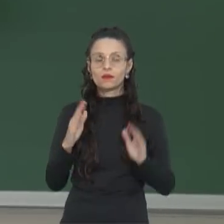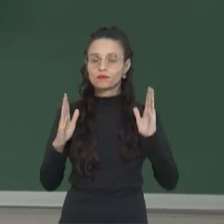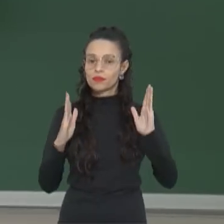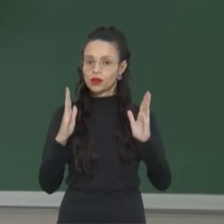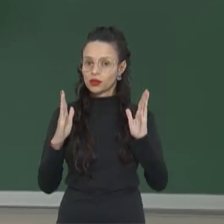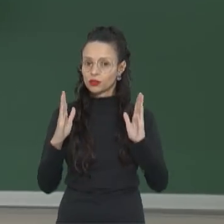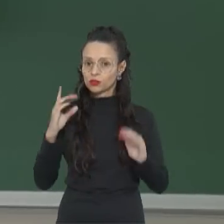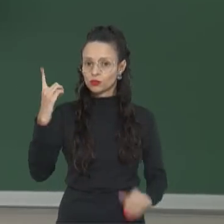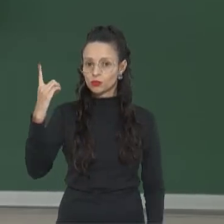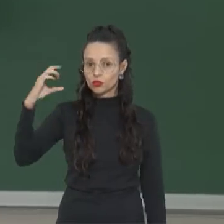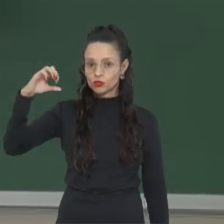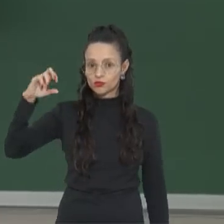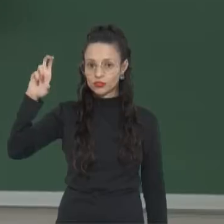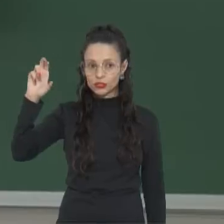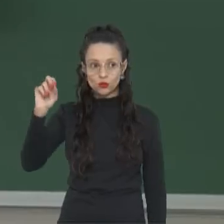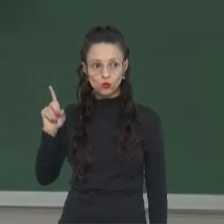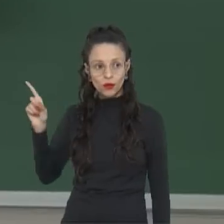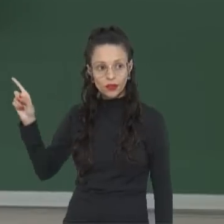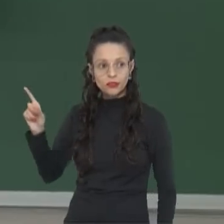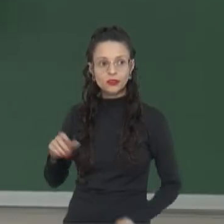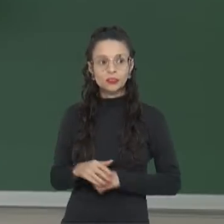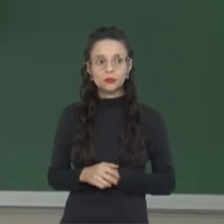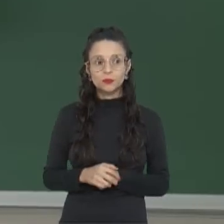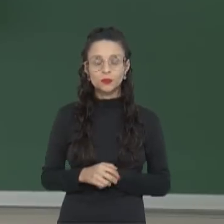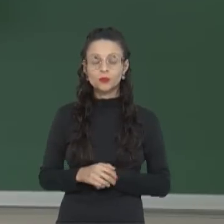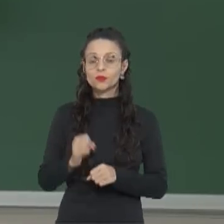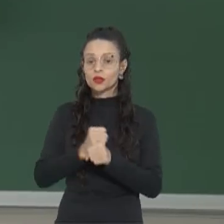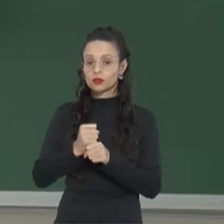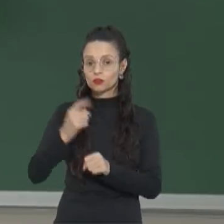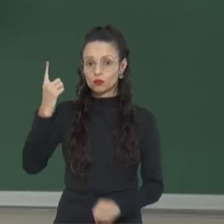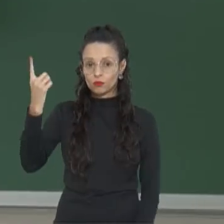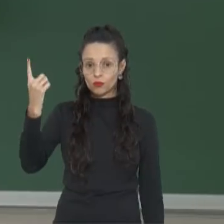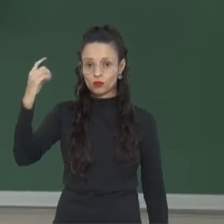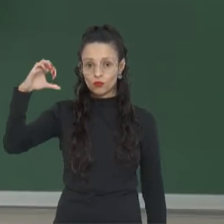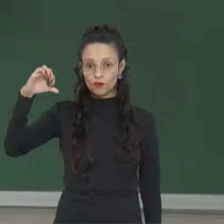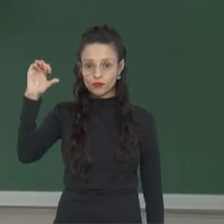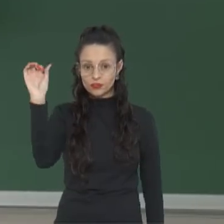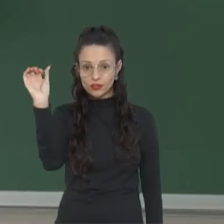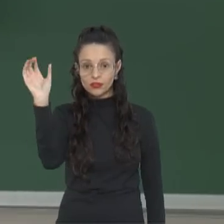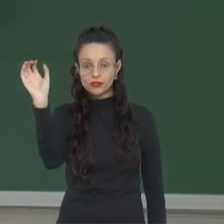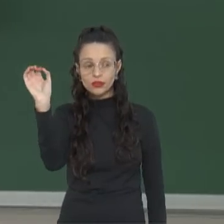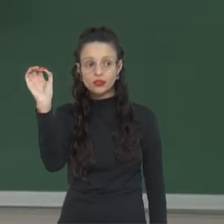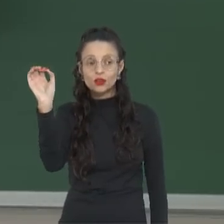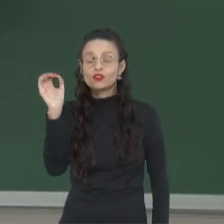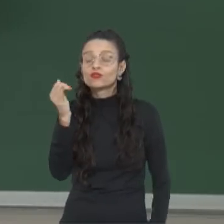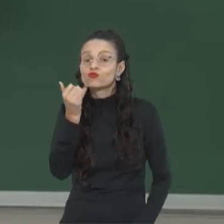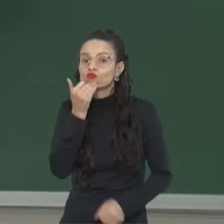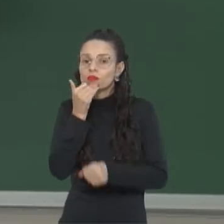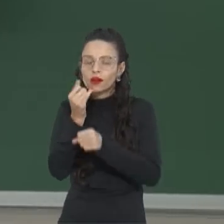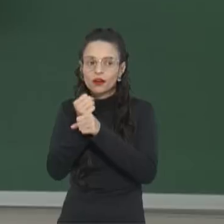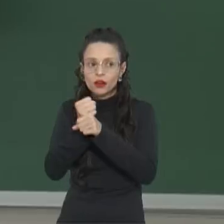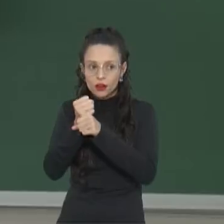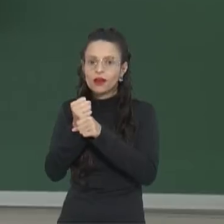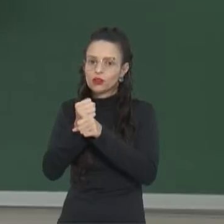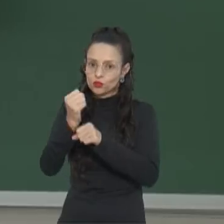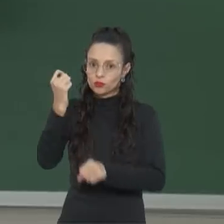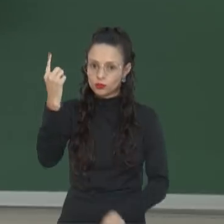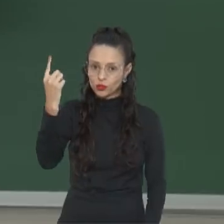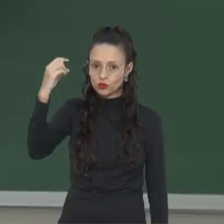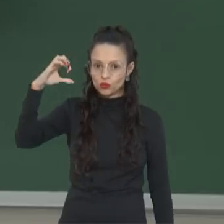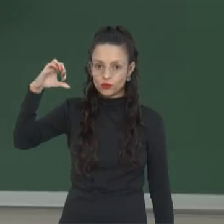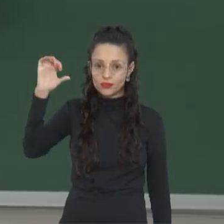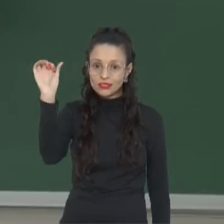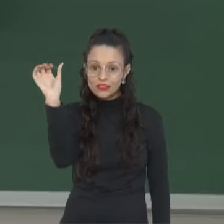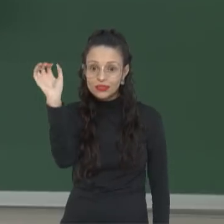50, Sudão e Gana. Na década de 60, Nigéria, no ano de 1960, e esse ano é